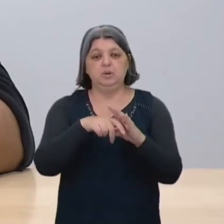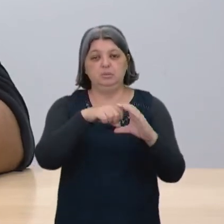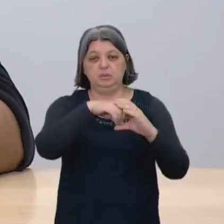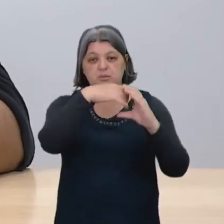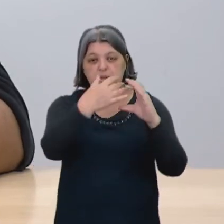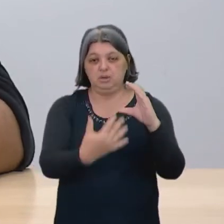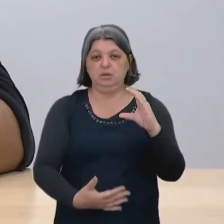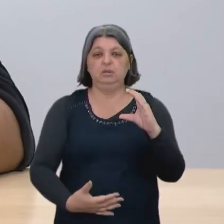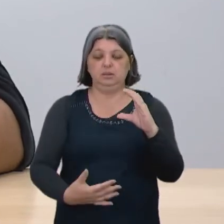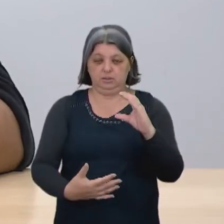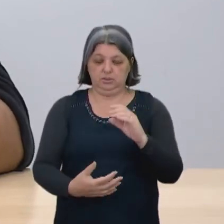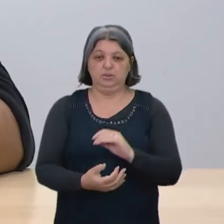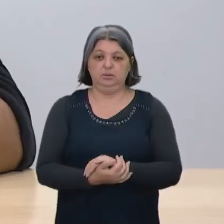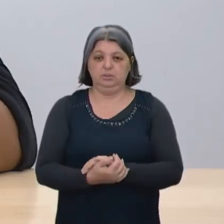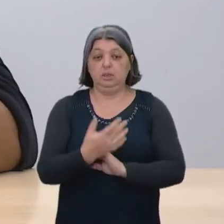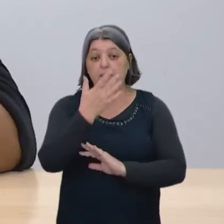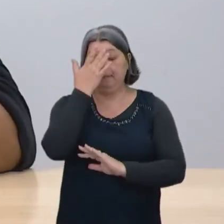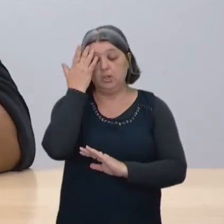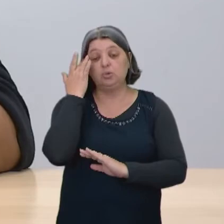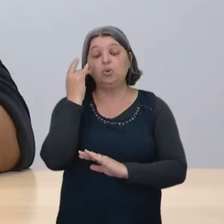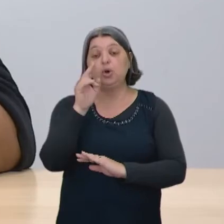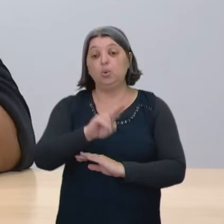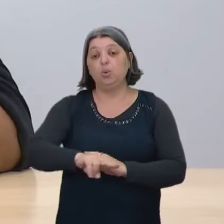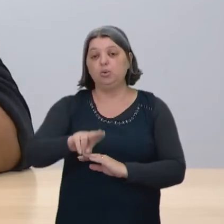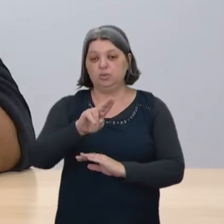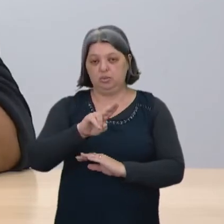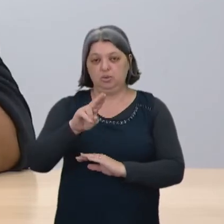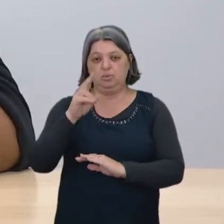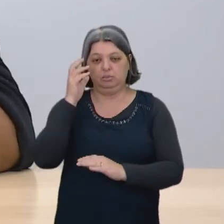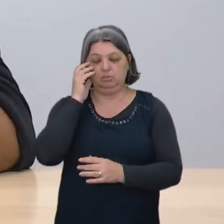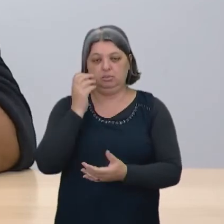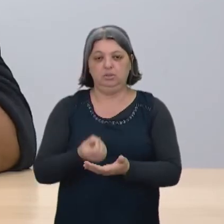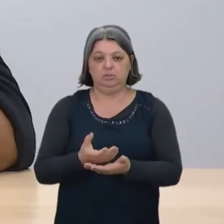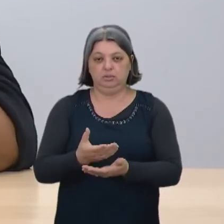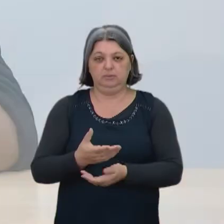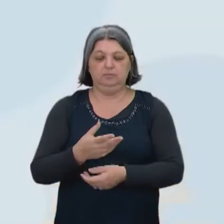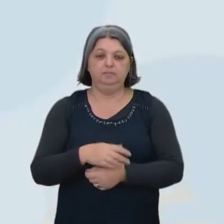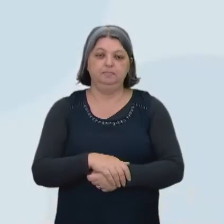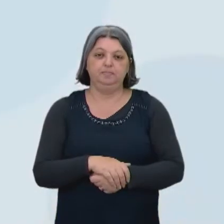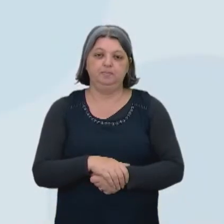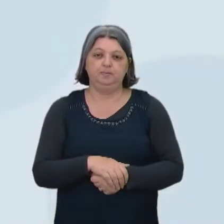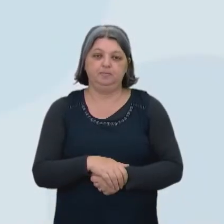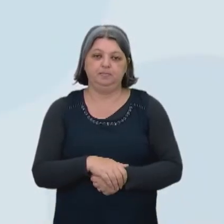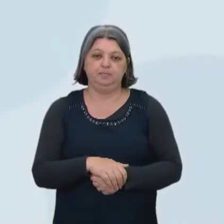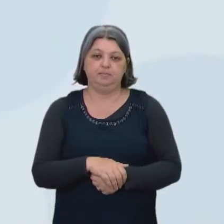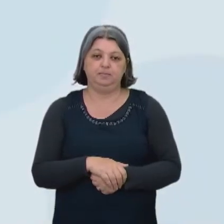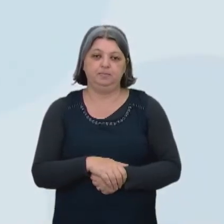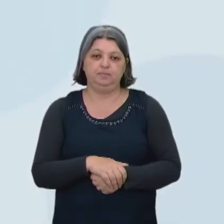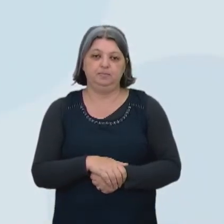que a pessoa usou para fazer esse podcast. Vamos ouvir.